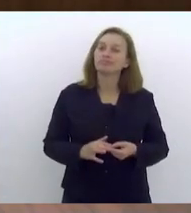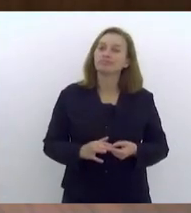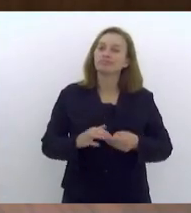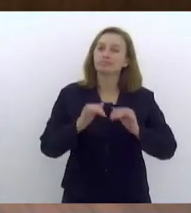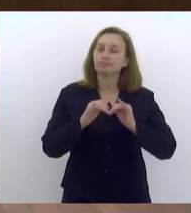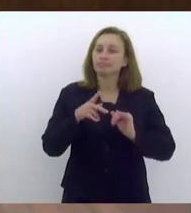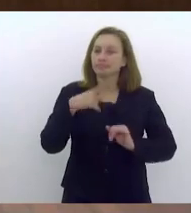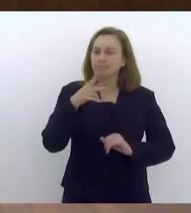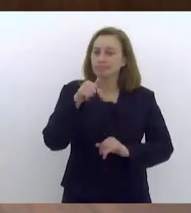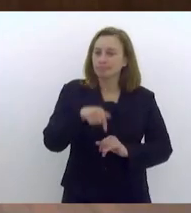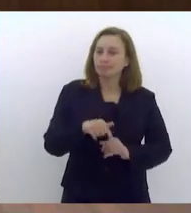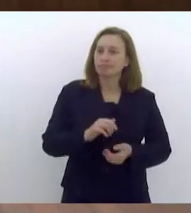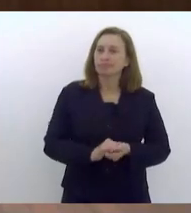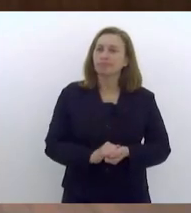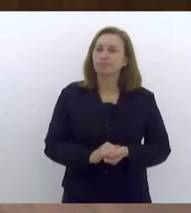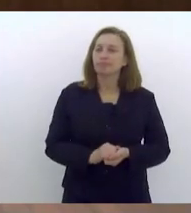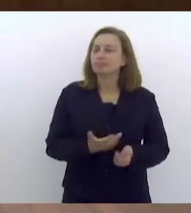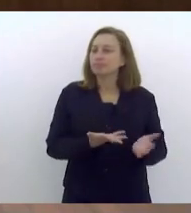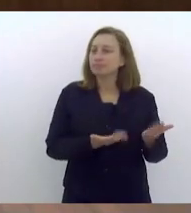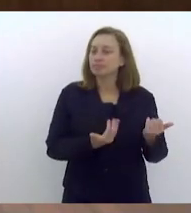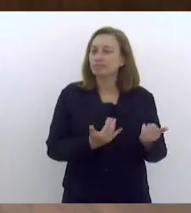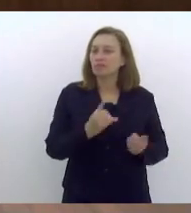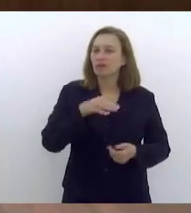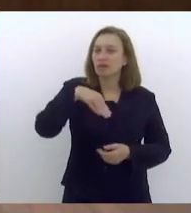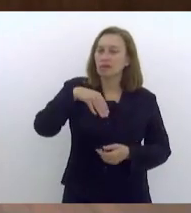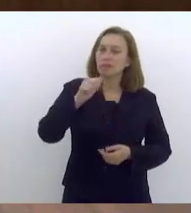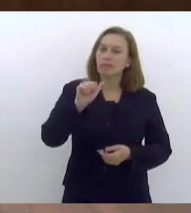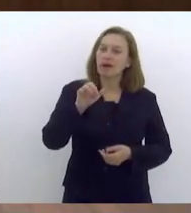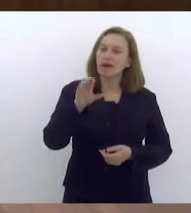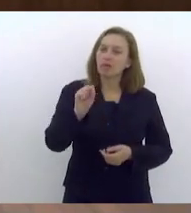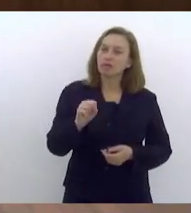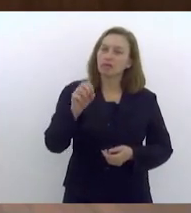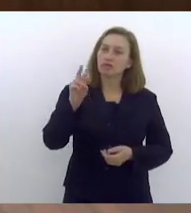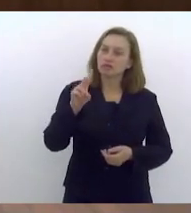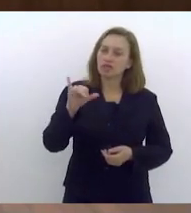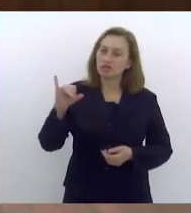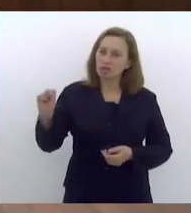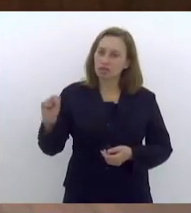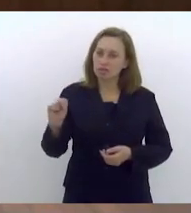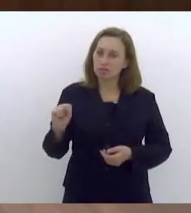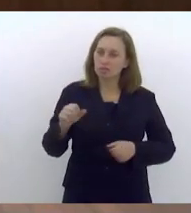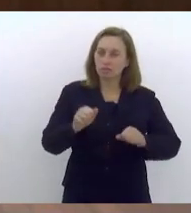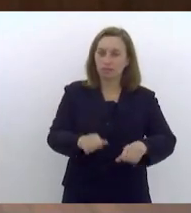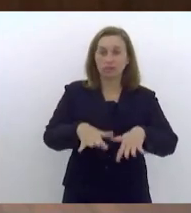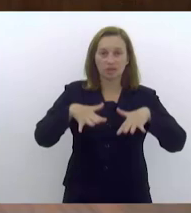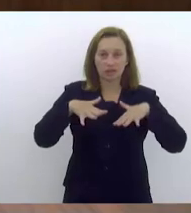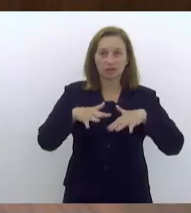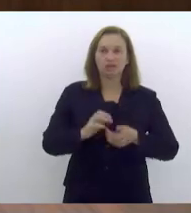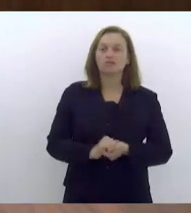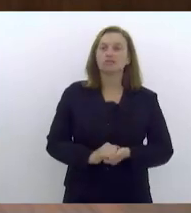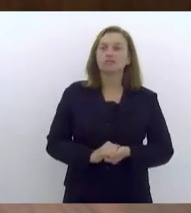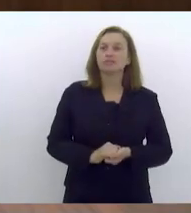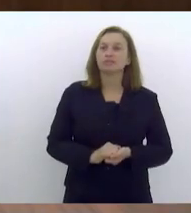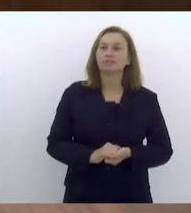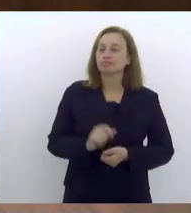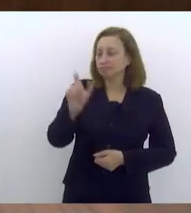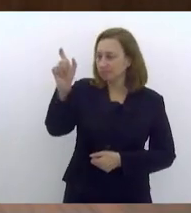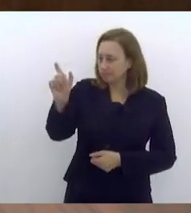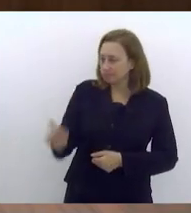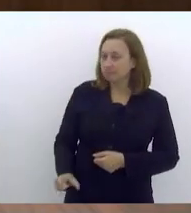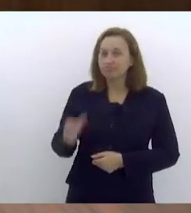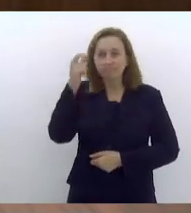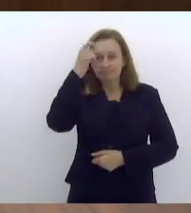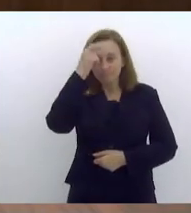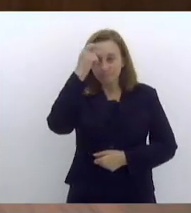mencionar aqui, nós estamos aqui com o jovem Marcos Vinícius Saraiva, aqui no nosso plenário. É uma pessoa